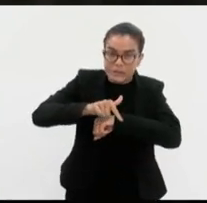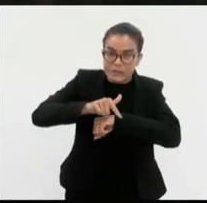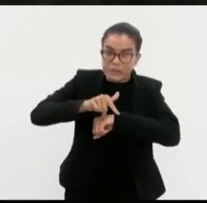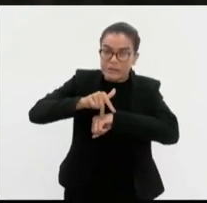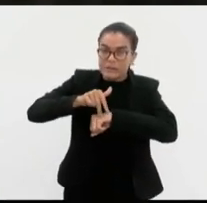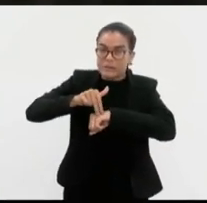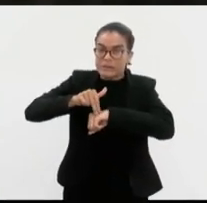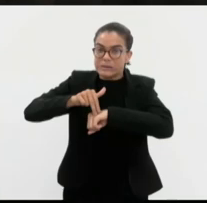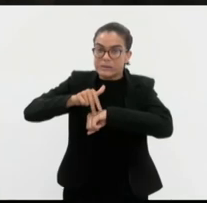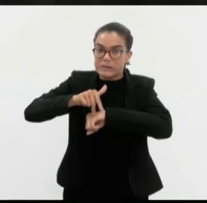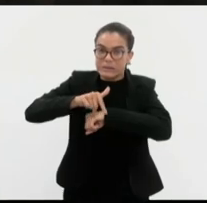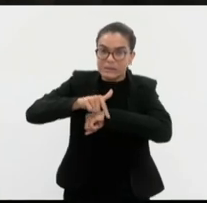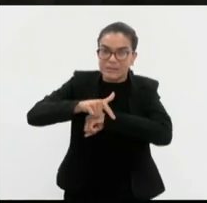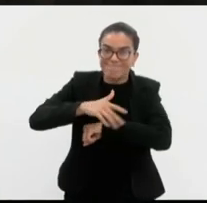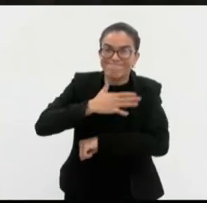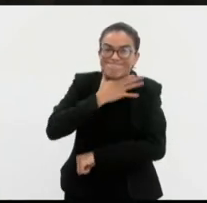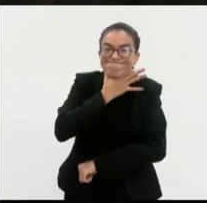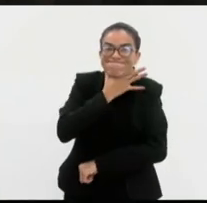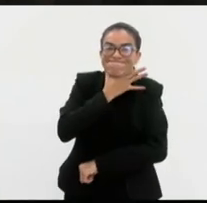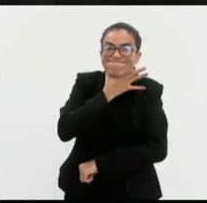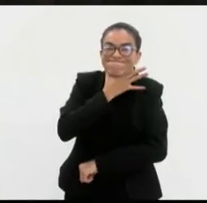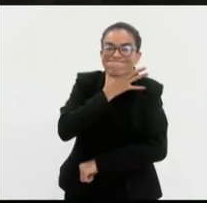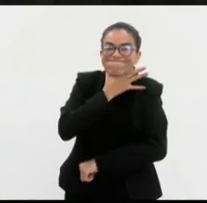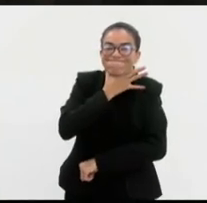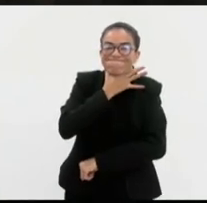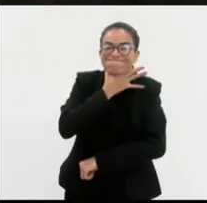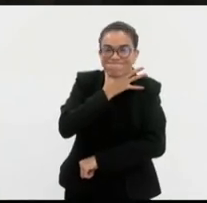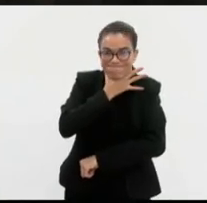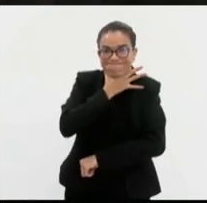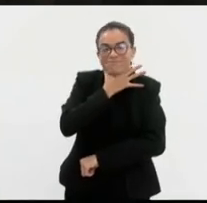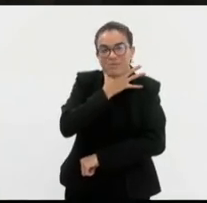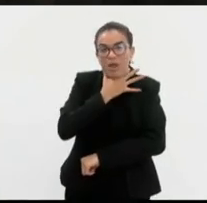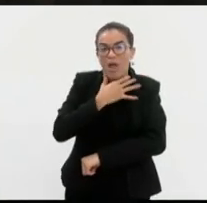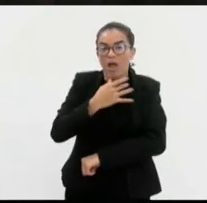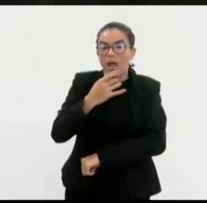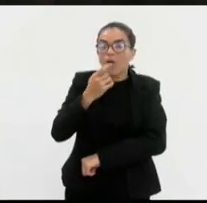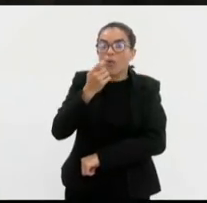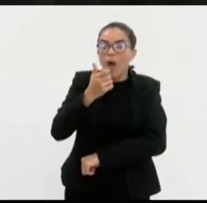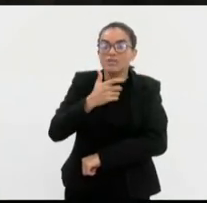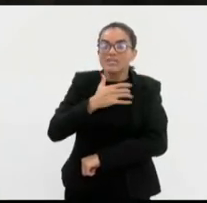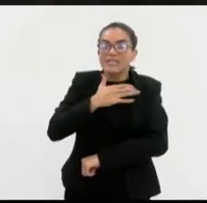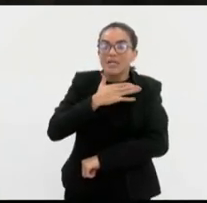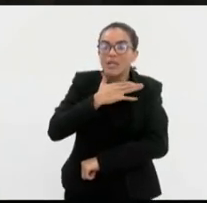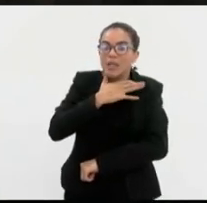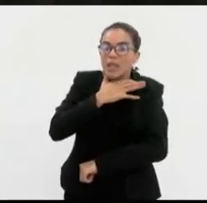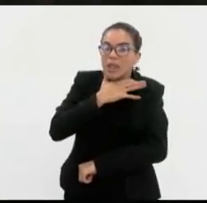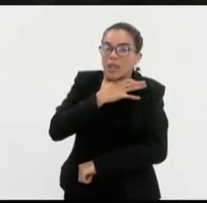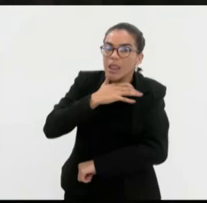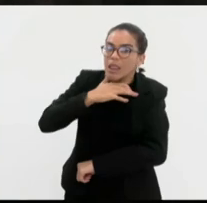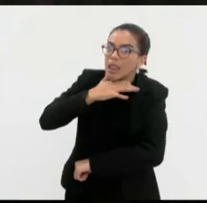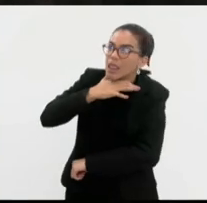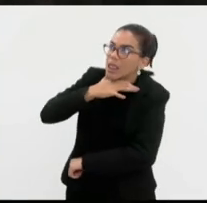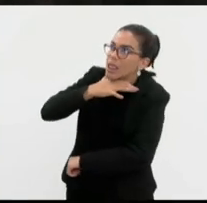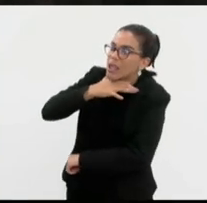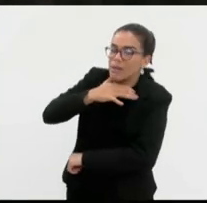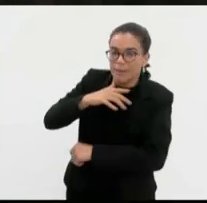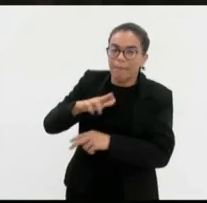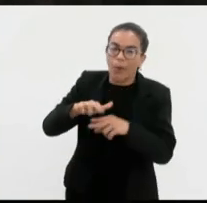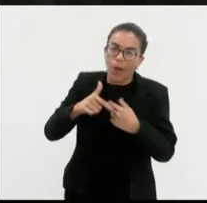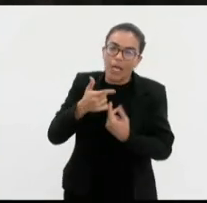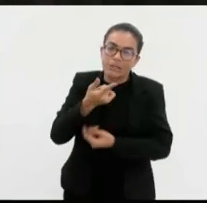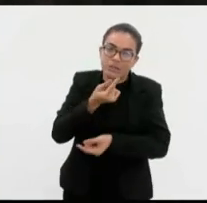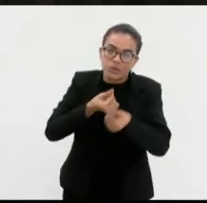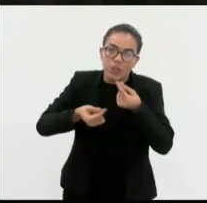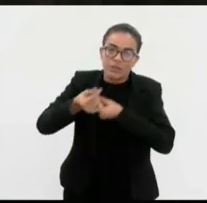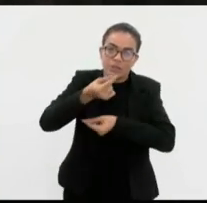tempo e cada vez tá mais próximo de cair então